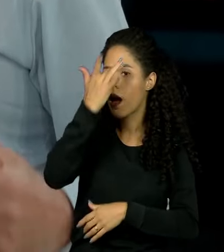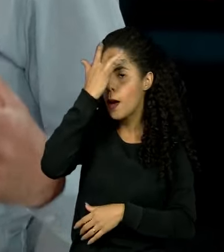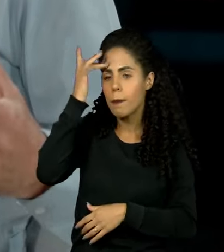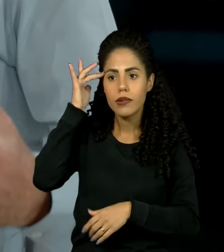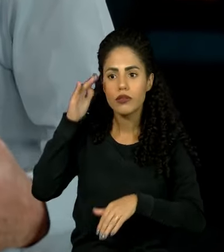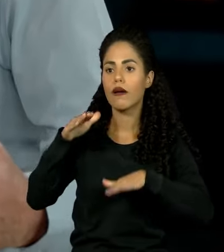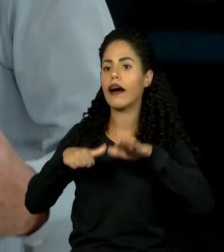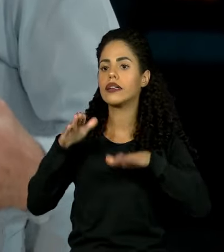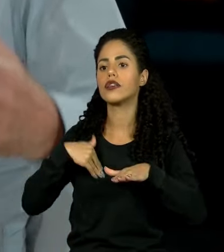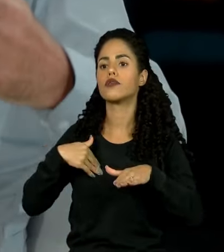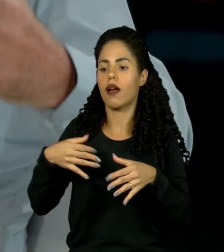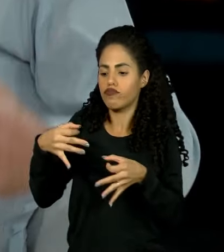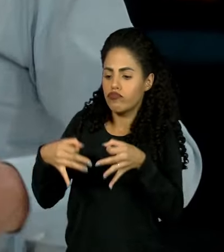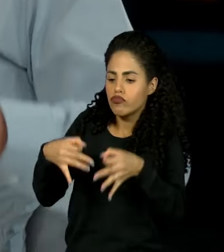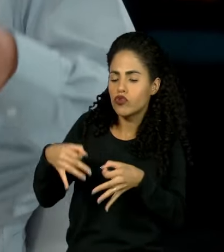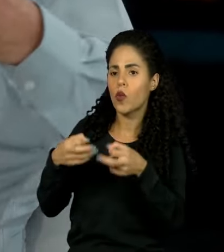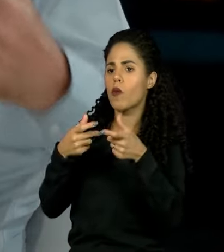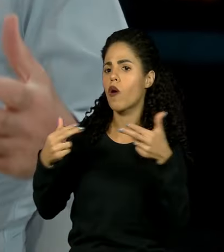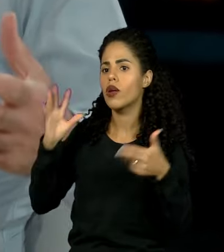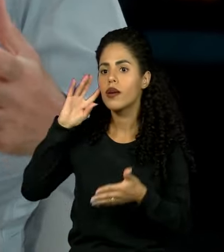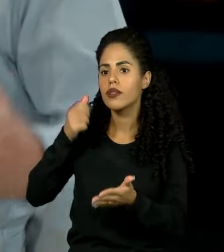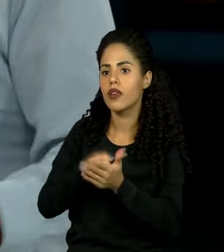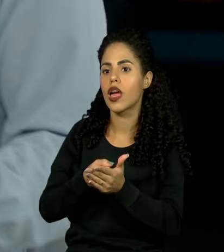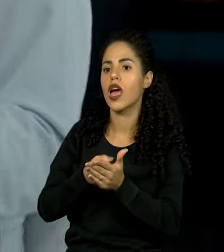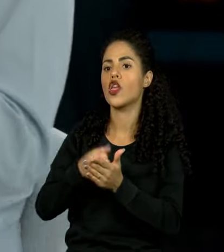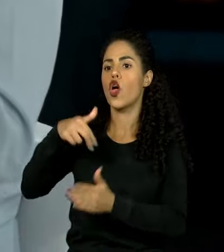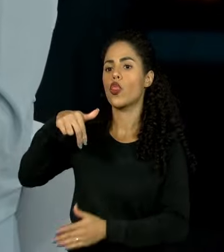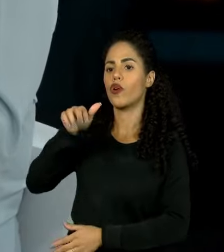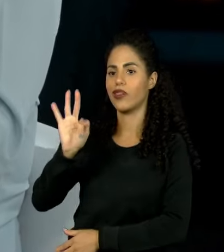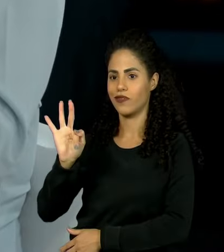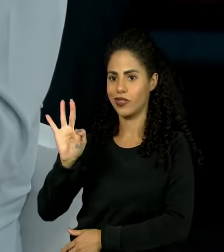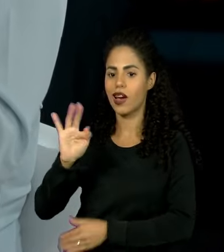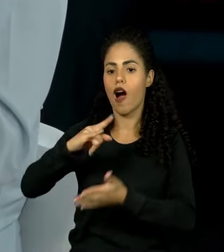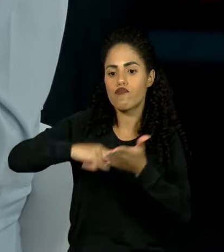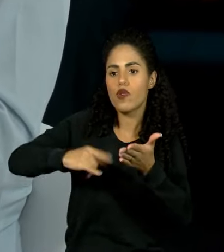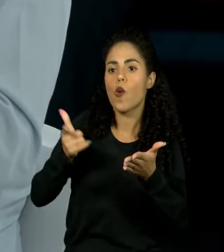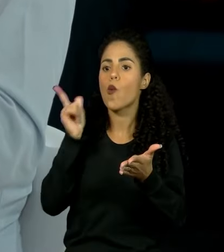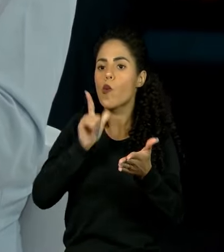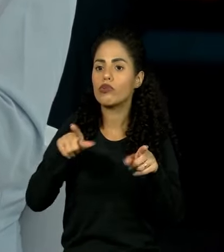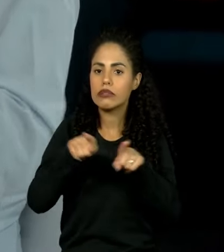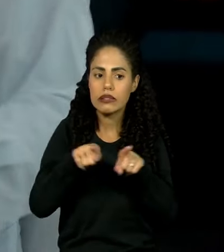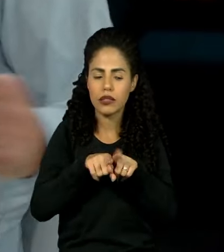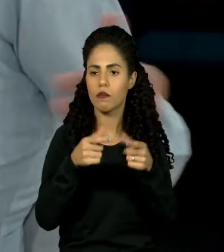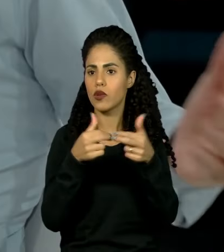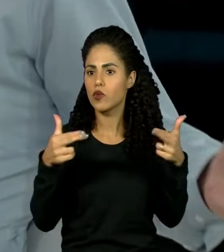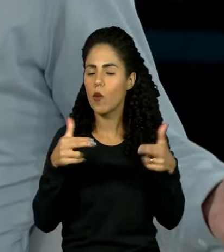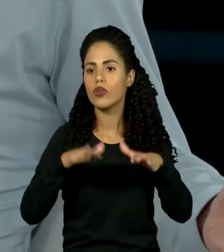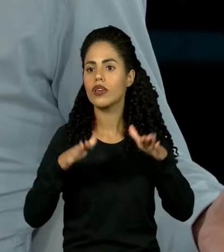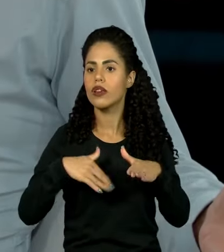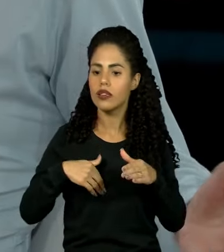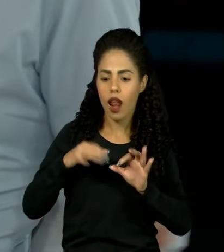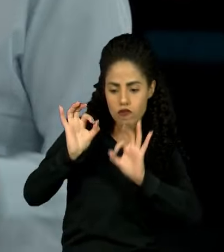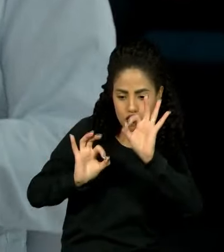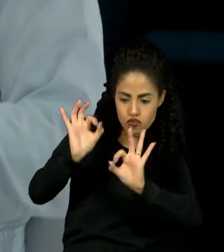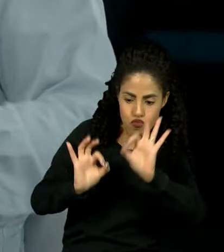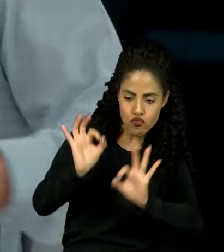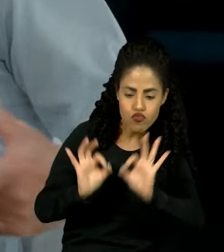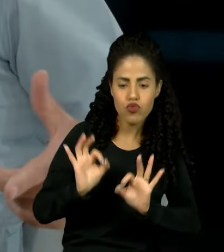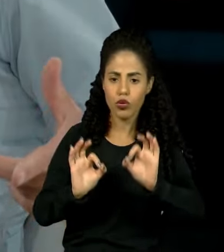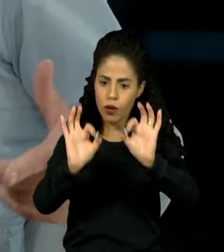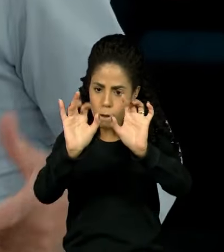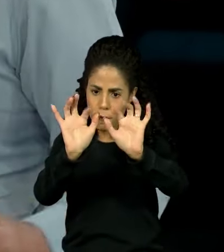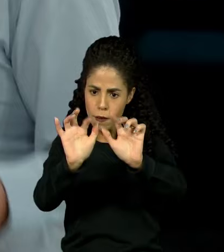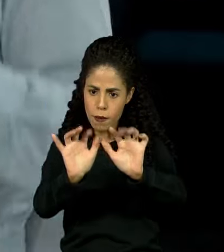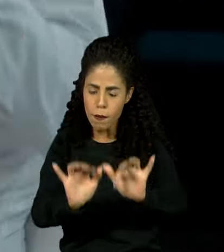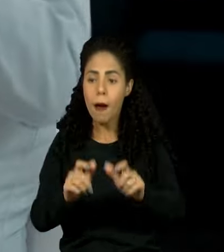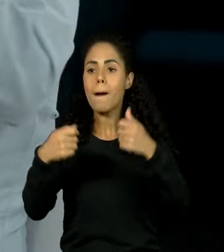virar pessoa jurídica né a poder emitir nota porque por exemplo se ela faz um bifê e ela vai fornecer para empresas ela precisa ter